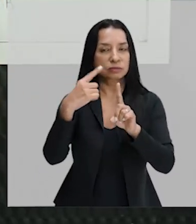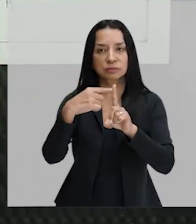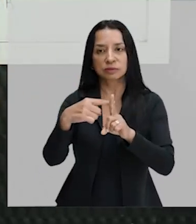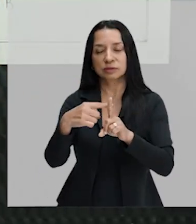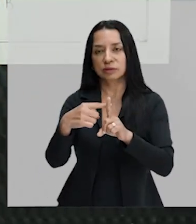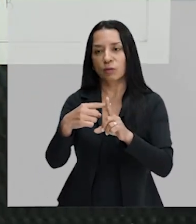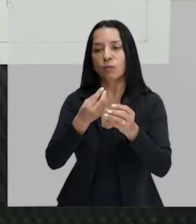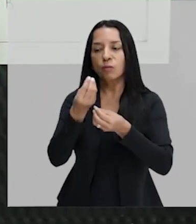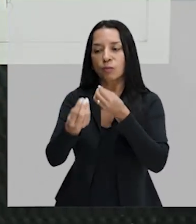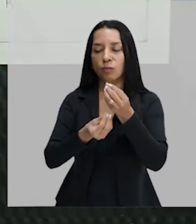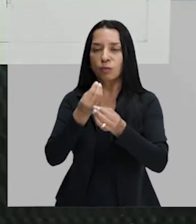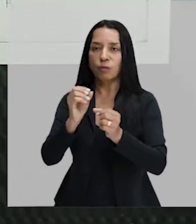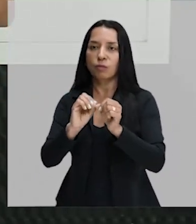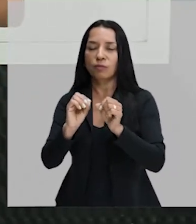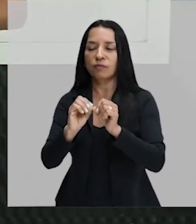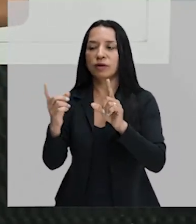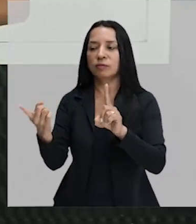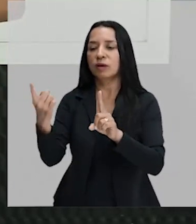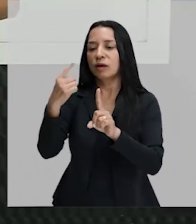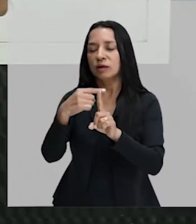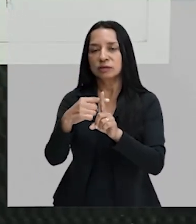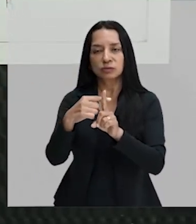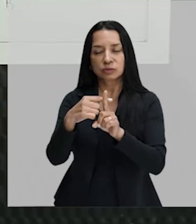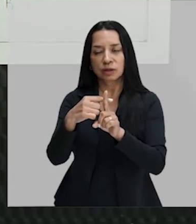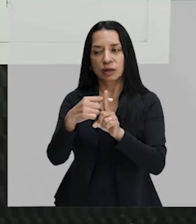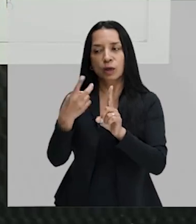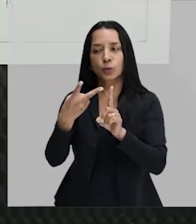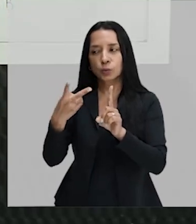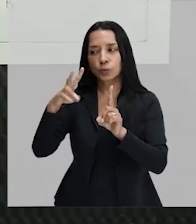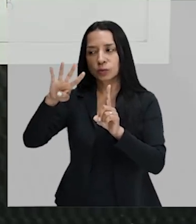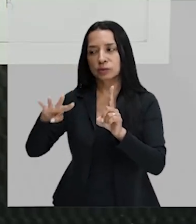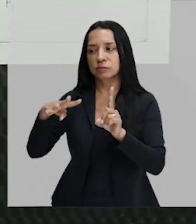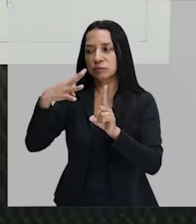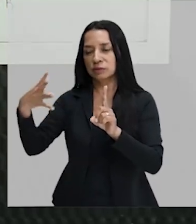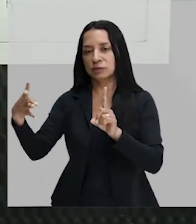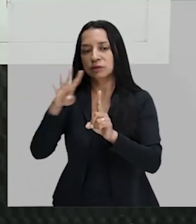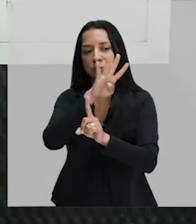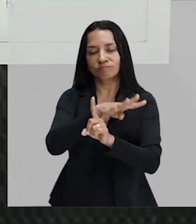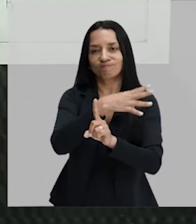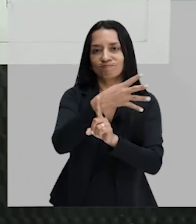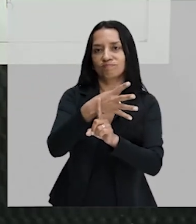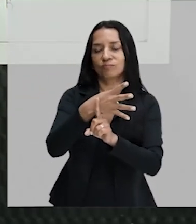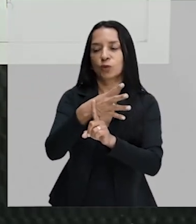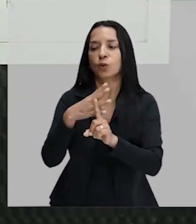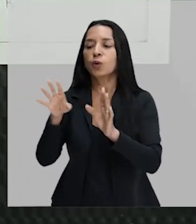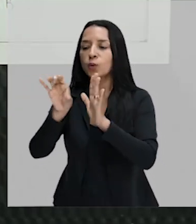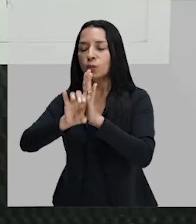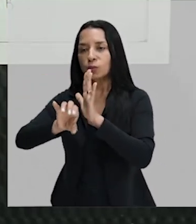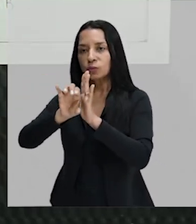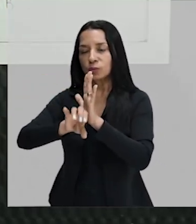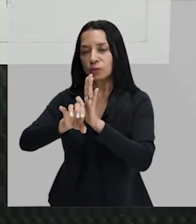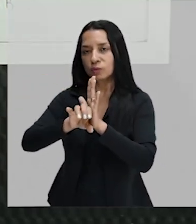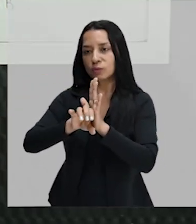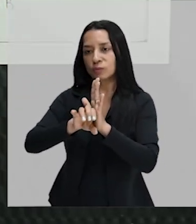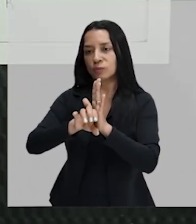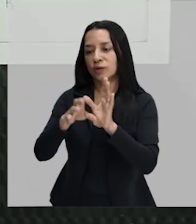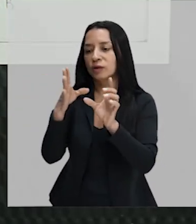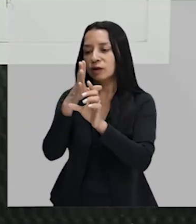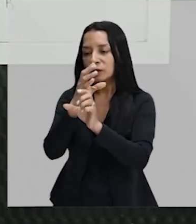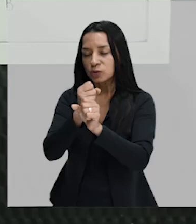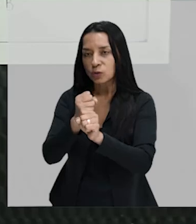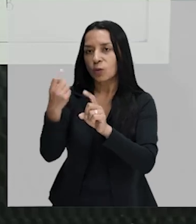Como é que eu faço para adicionar duas matrizes? Conceito, né? Olha, a soma de duas matrizes A e B